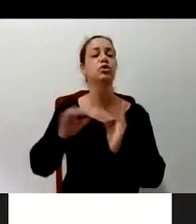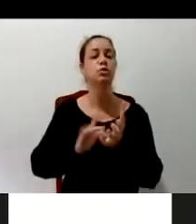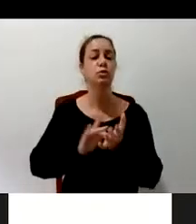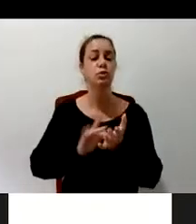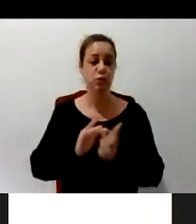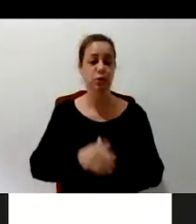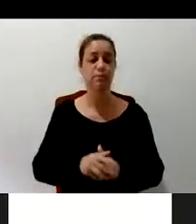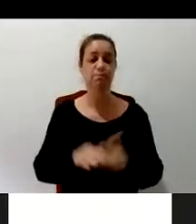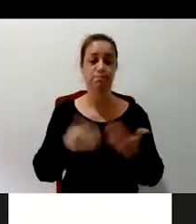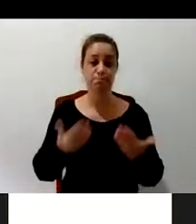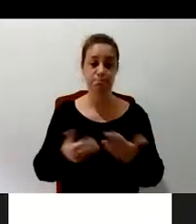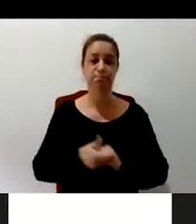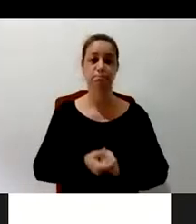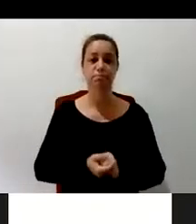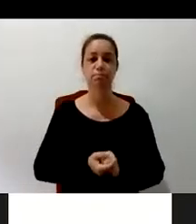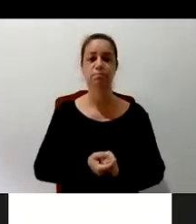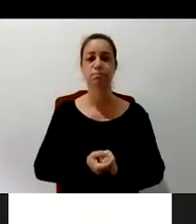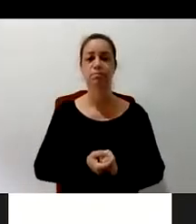Então, Poliana, como é que a gente organiza?